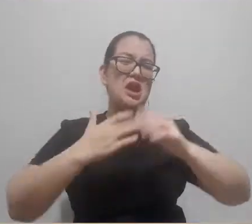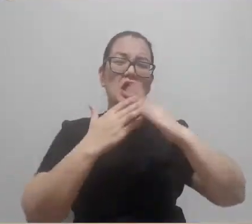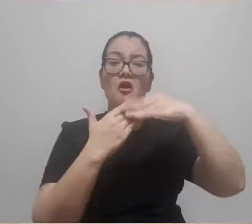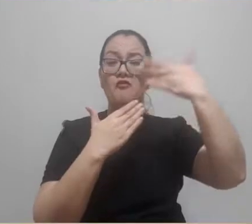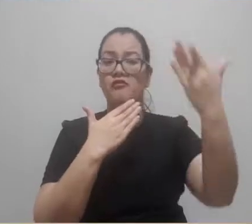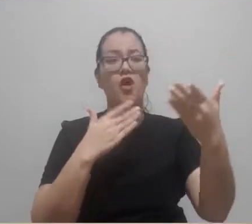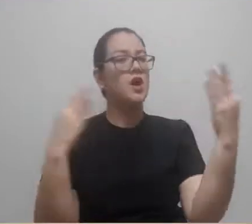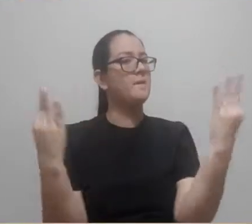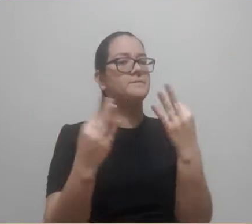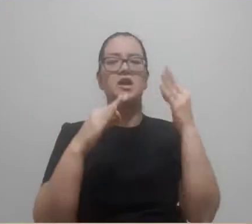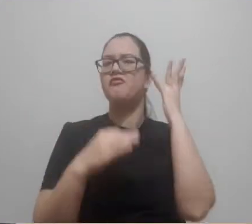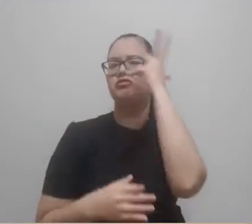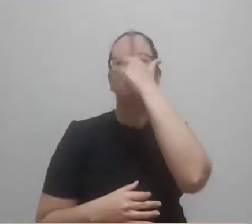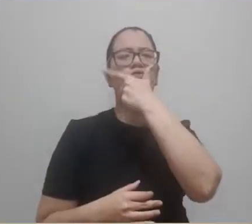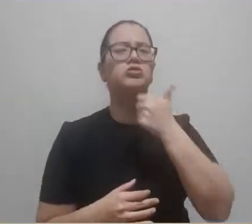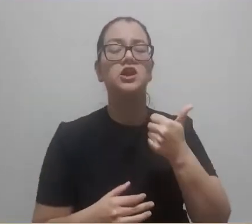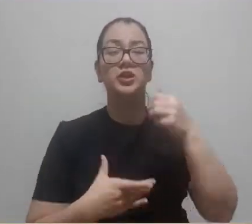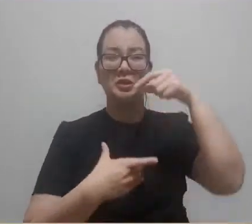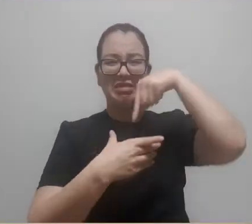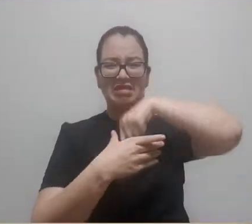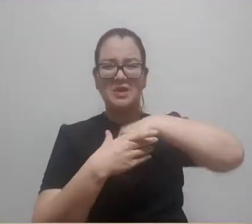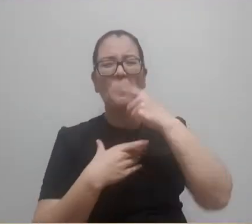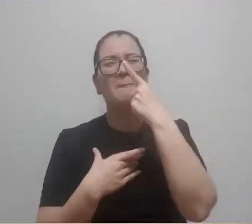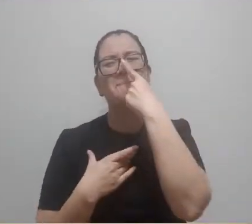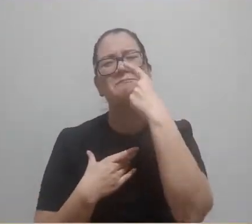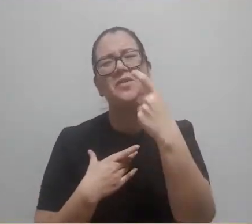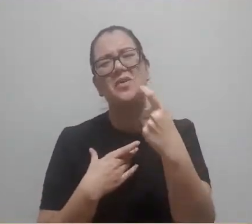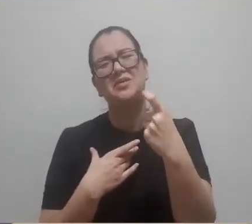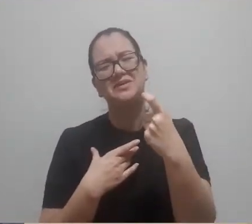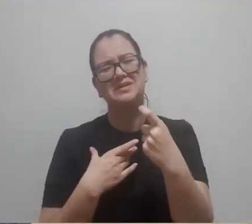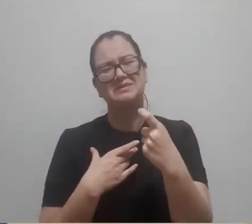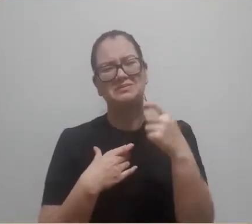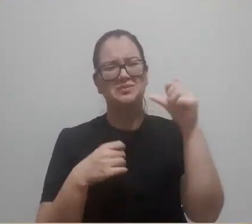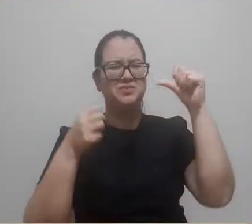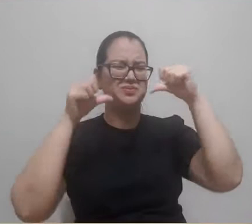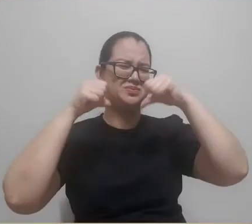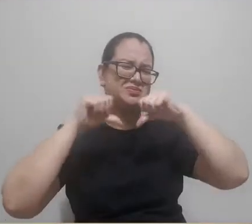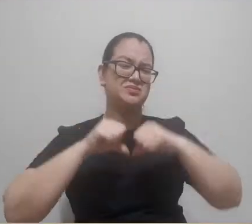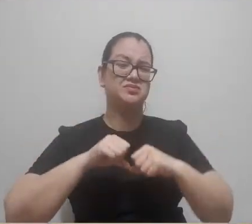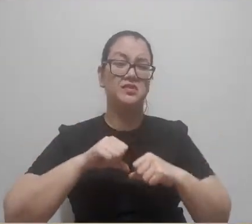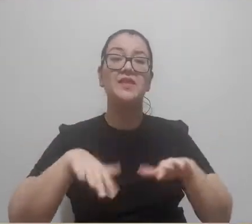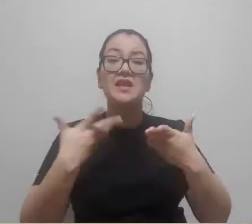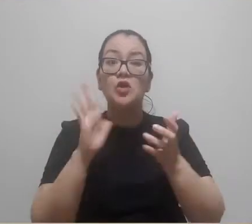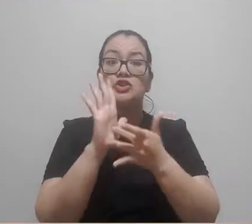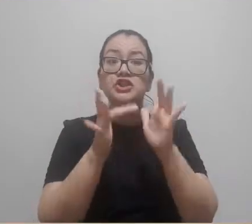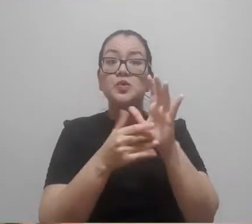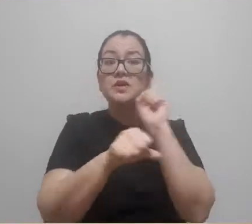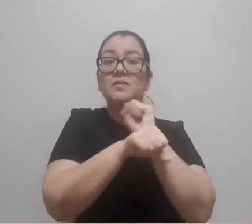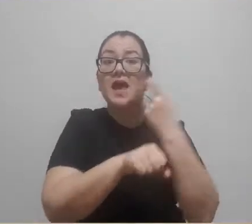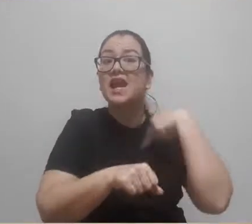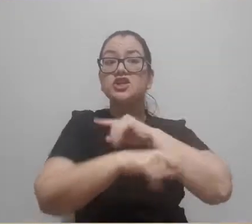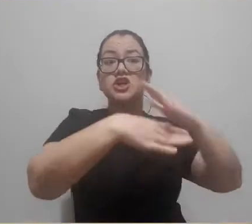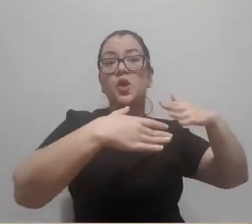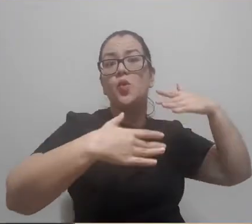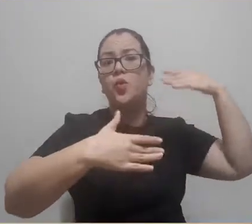tudo fedido, podre. É isso que Jesus espera de mim e de você, que a gente vá além. Não é